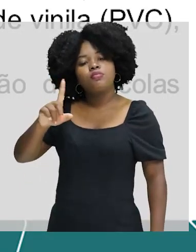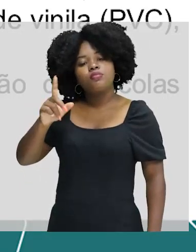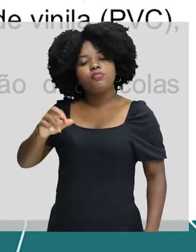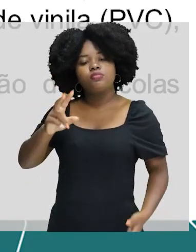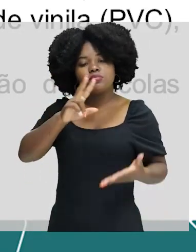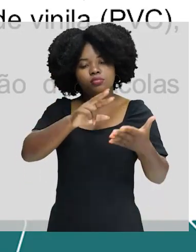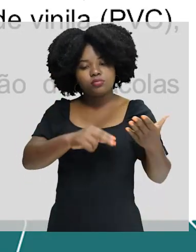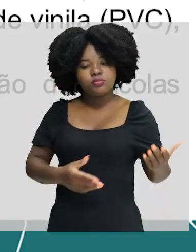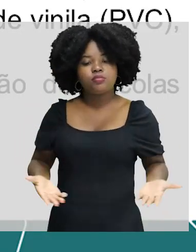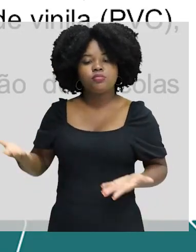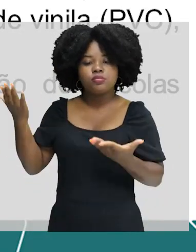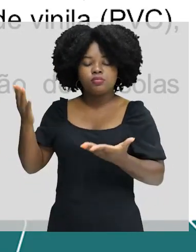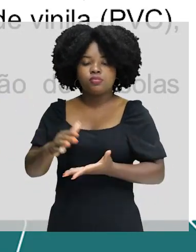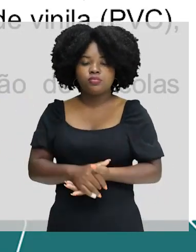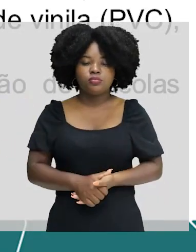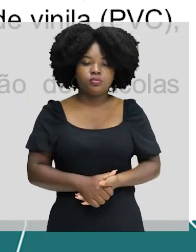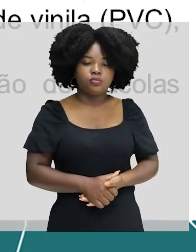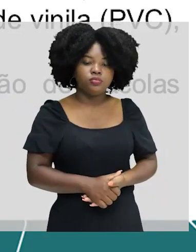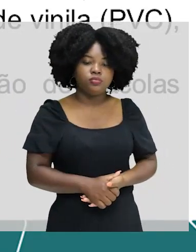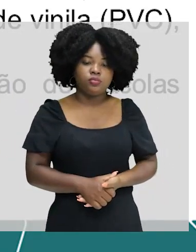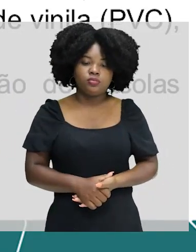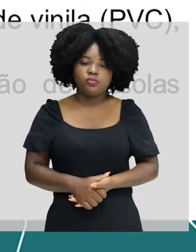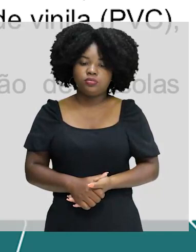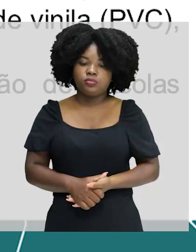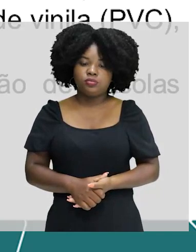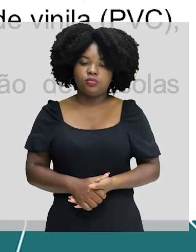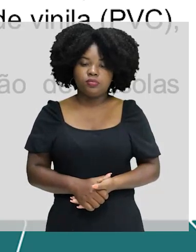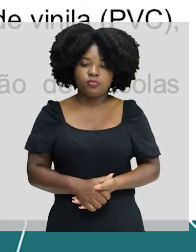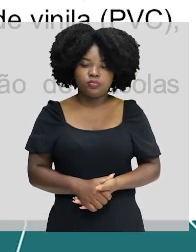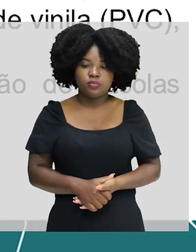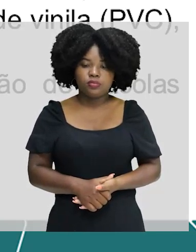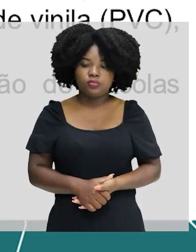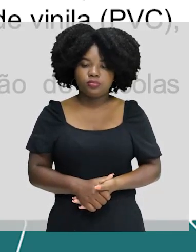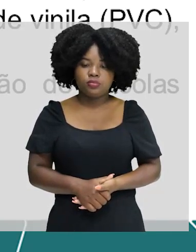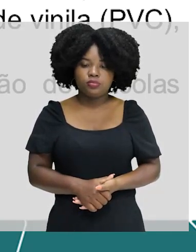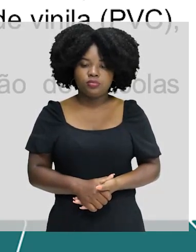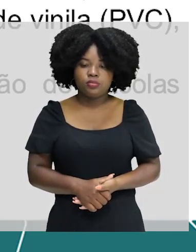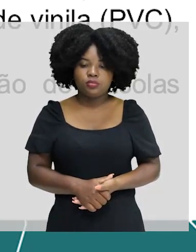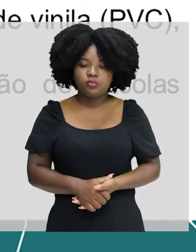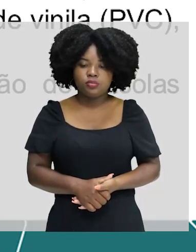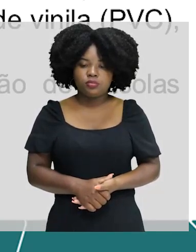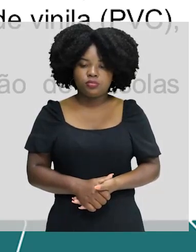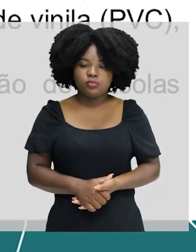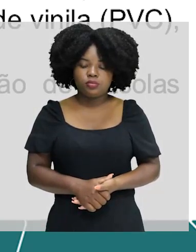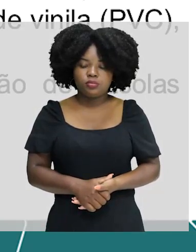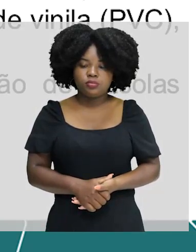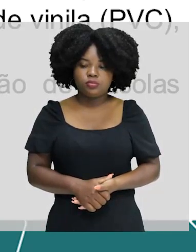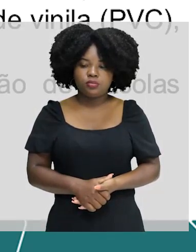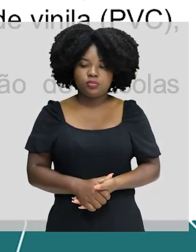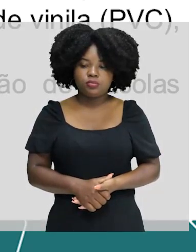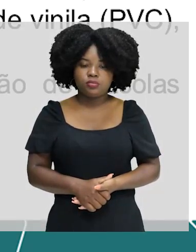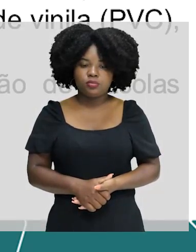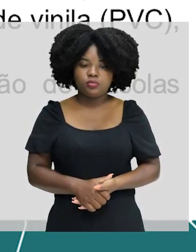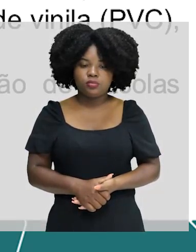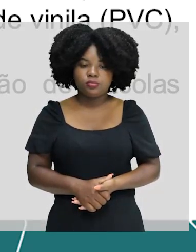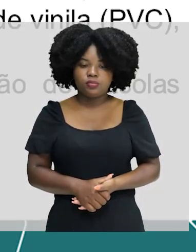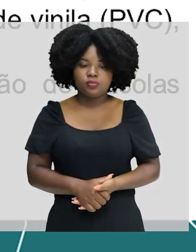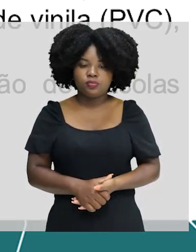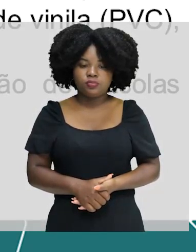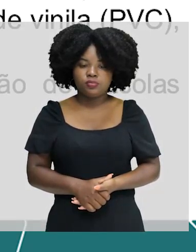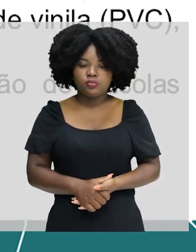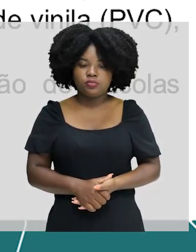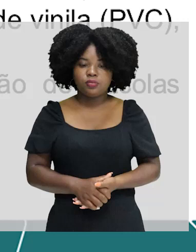só, podemos ter os polímeros naturais ou biopolímeros. São os polímeros naturais como